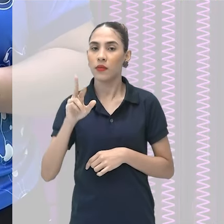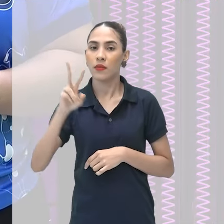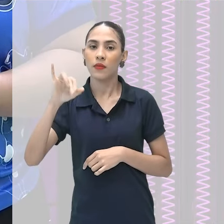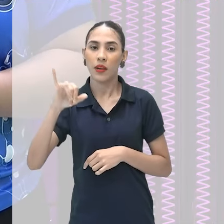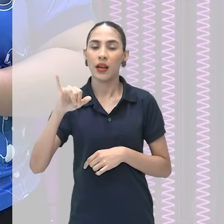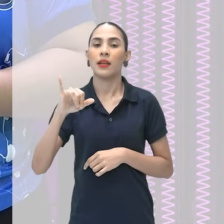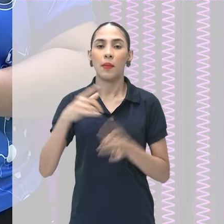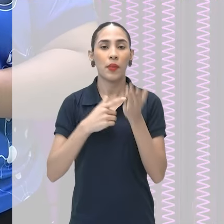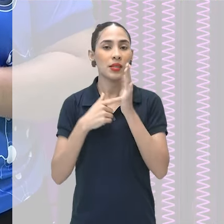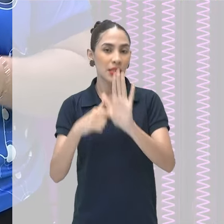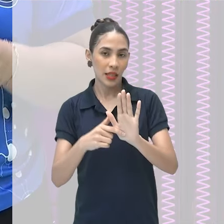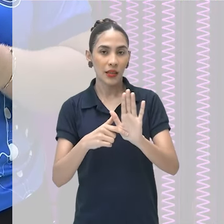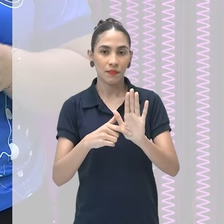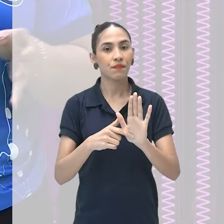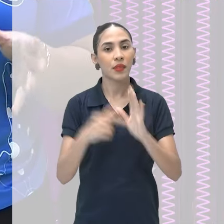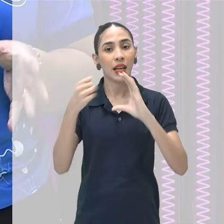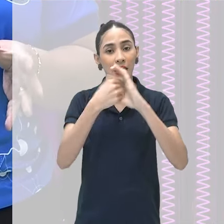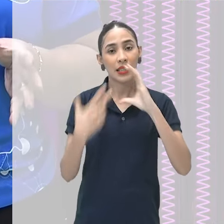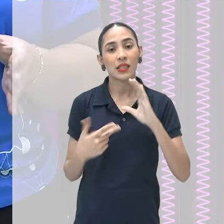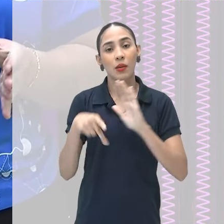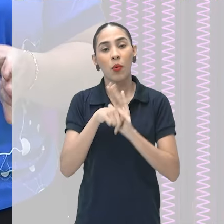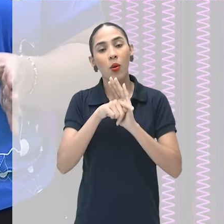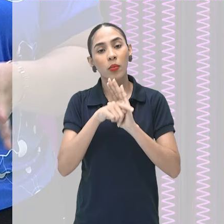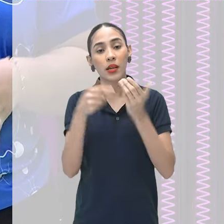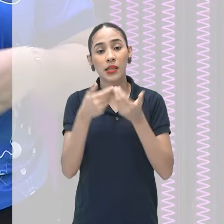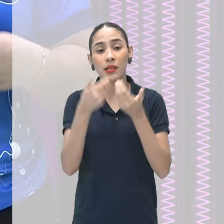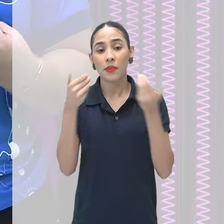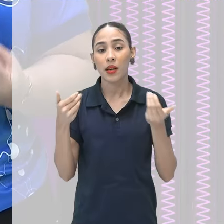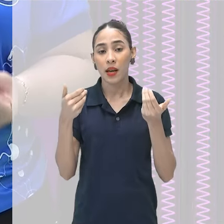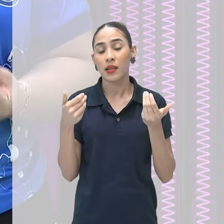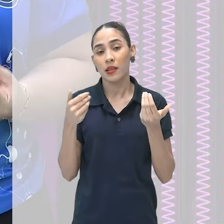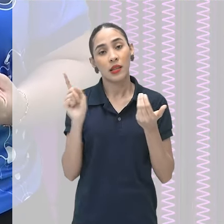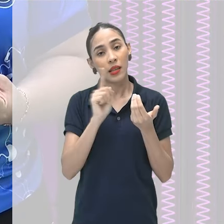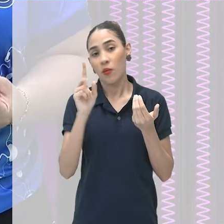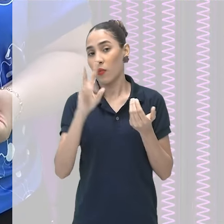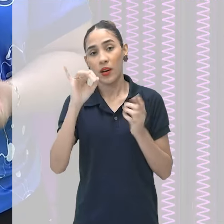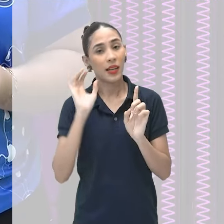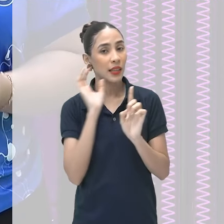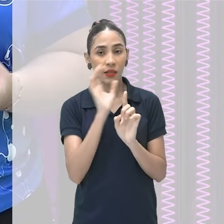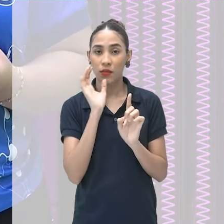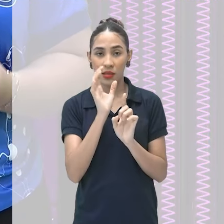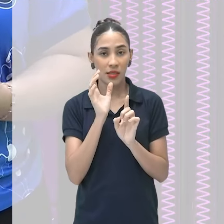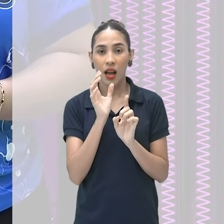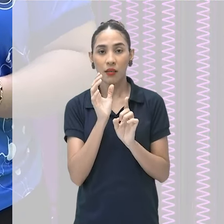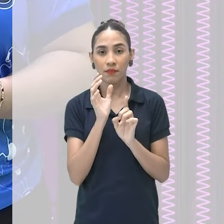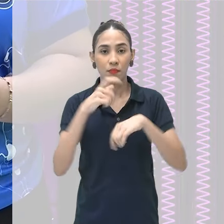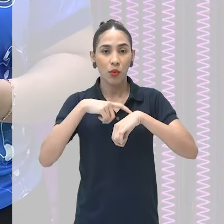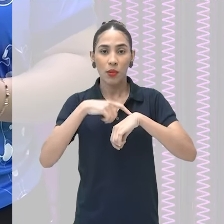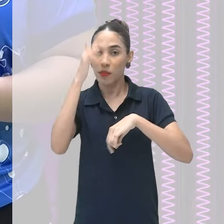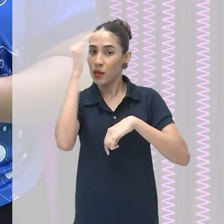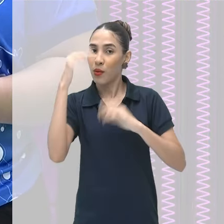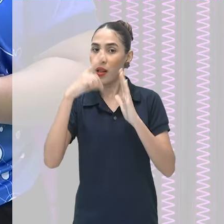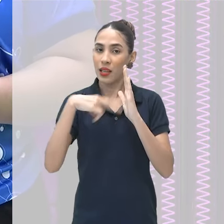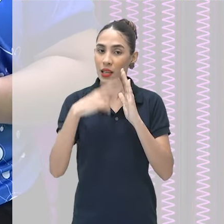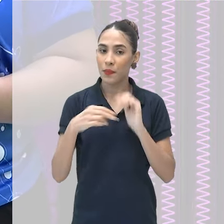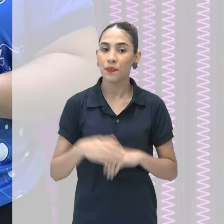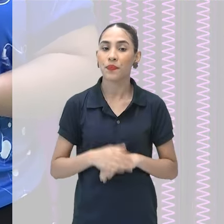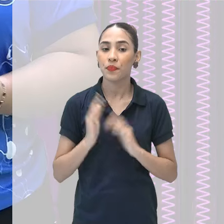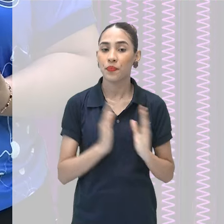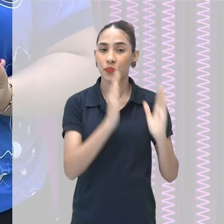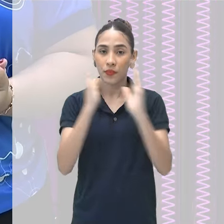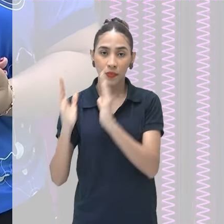um dado específico, e elas estão separadas, então não vai causar confusão aí ao leitor. Então, temos ao